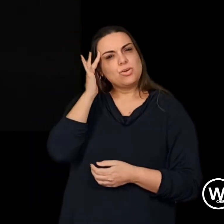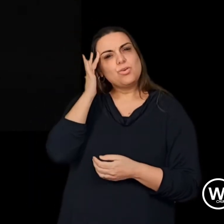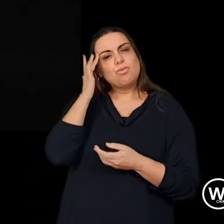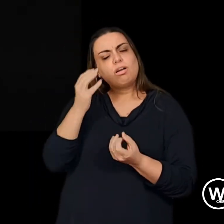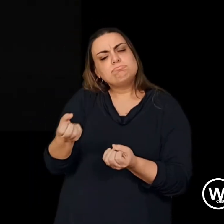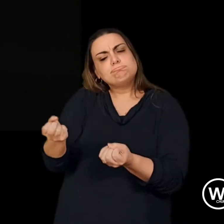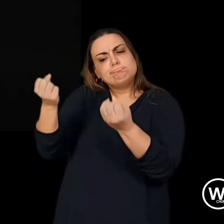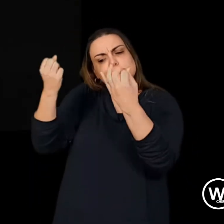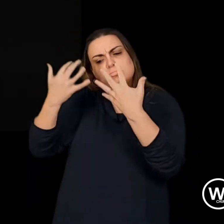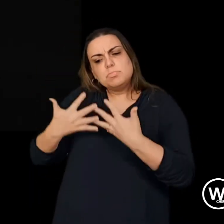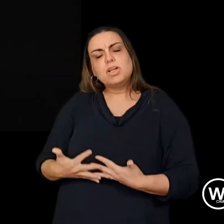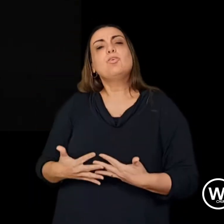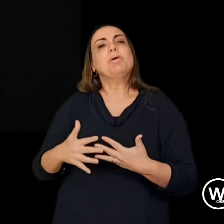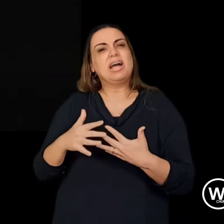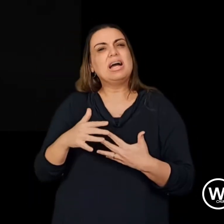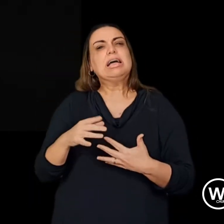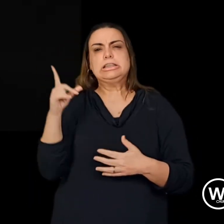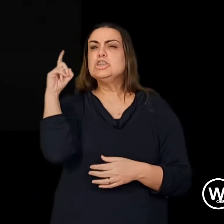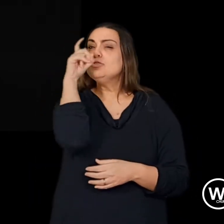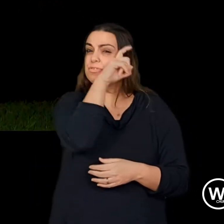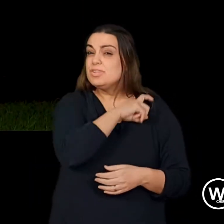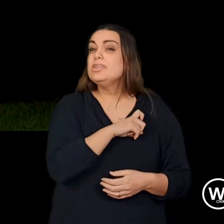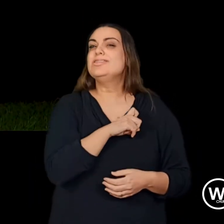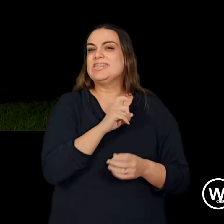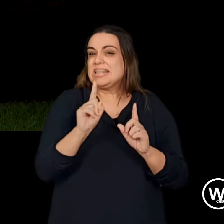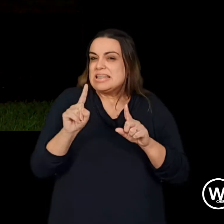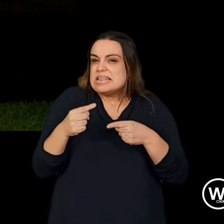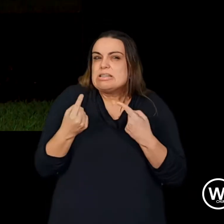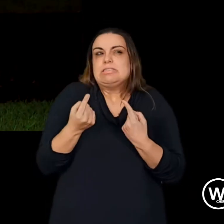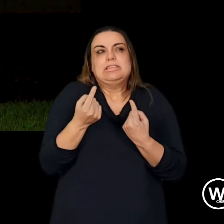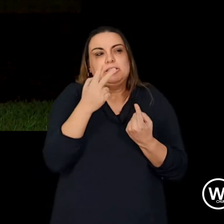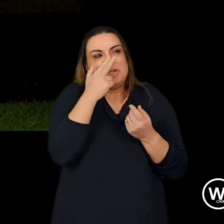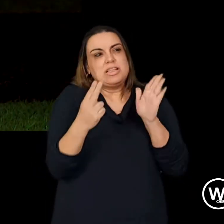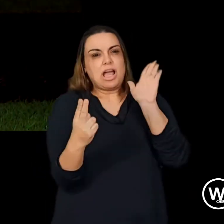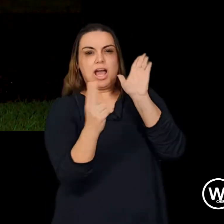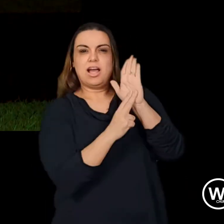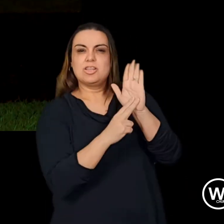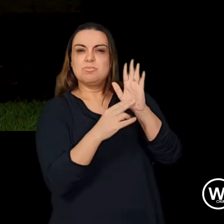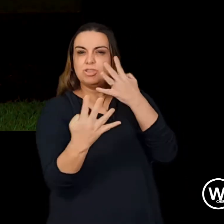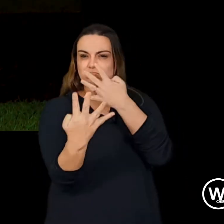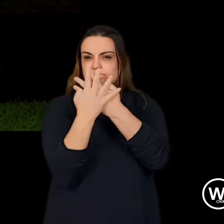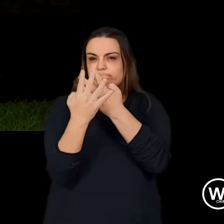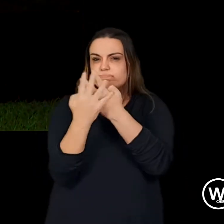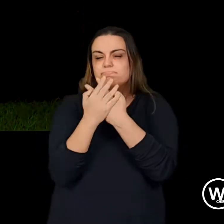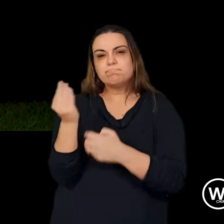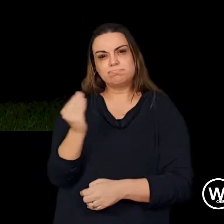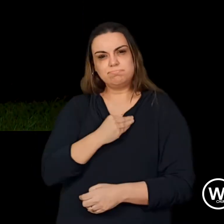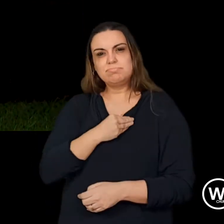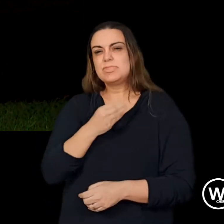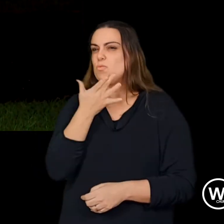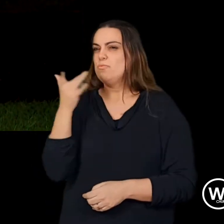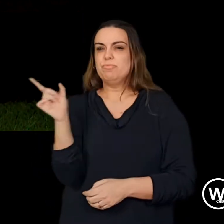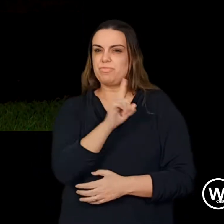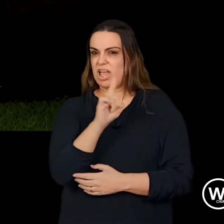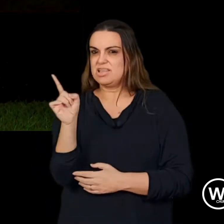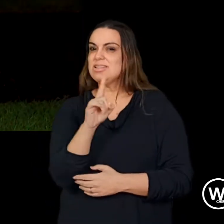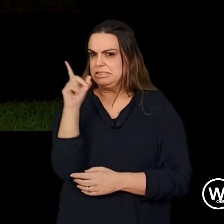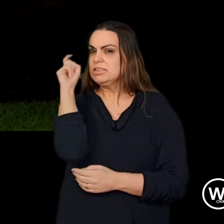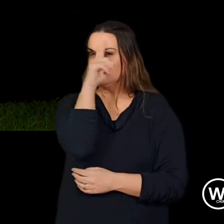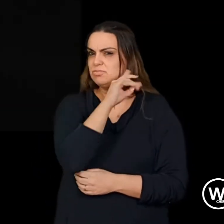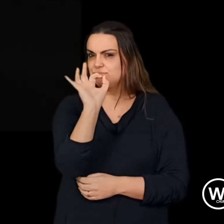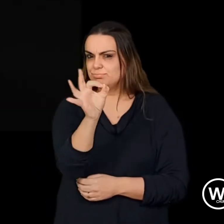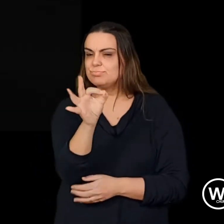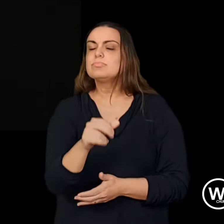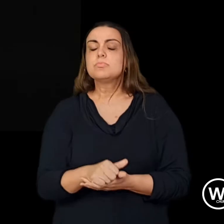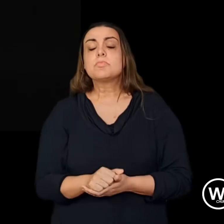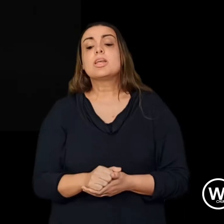desafio de confessar pecados. E aí ela, nessa conversa comigo, ela